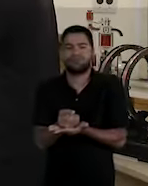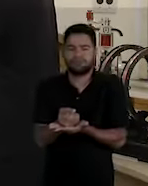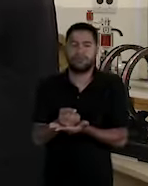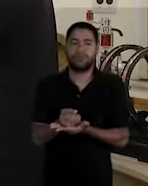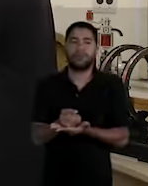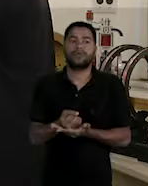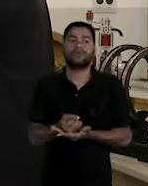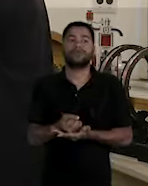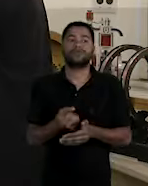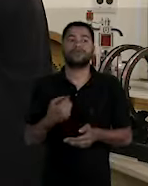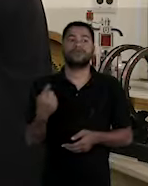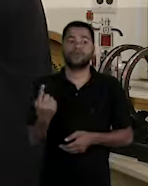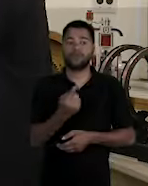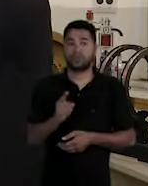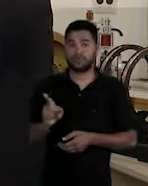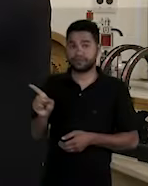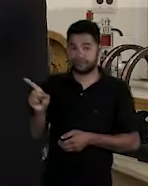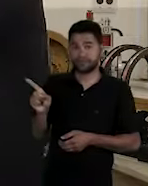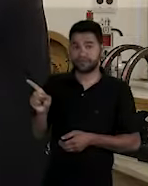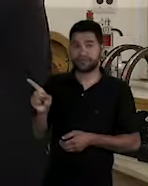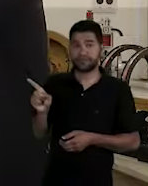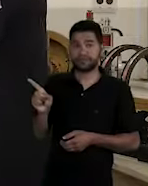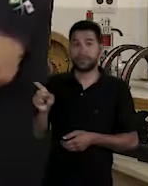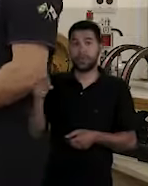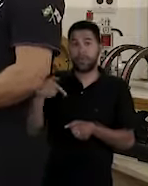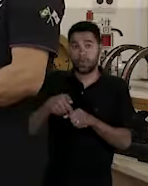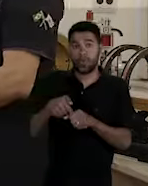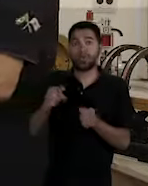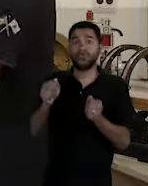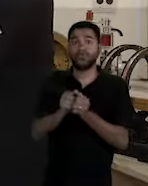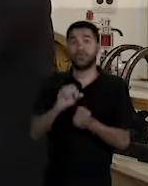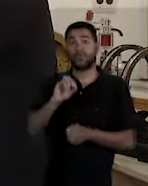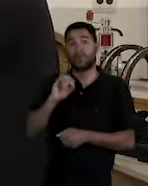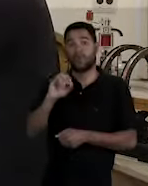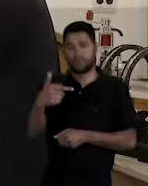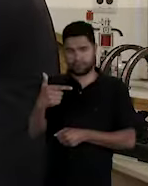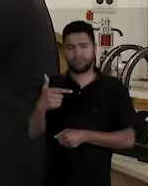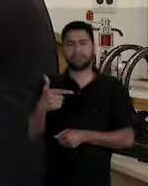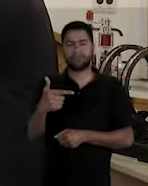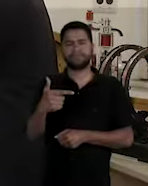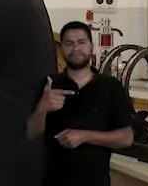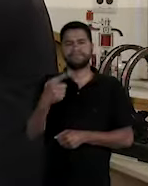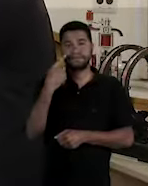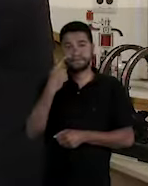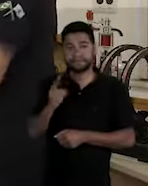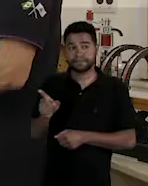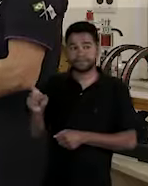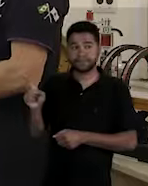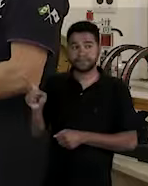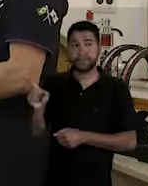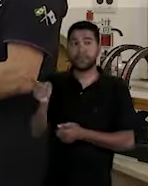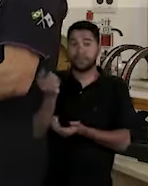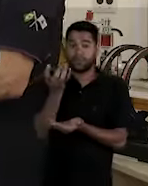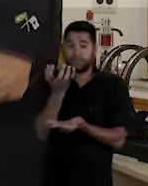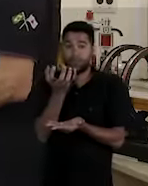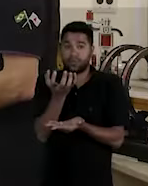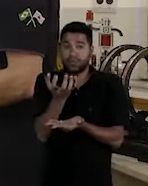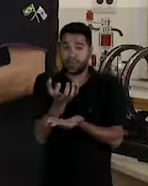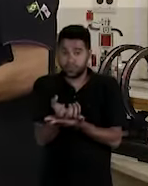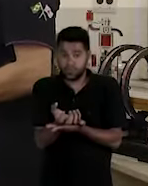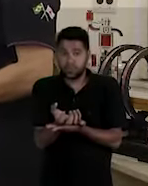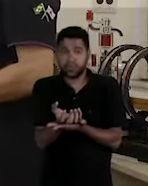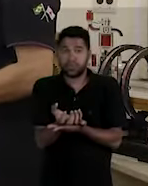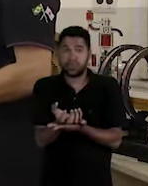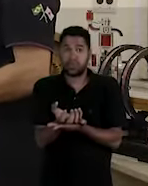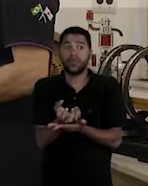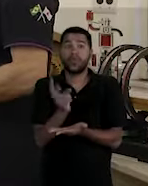nós temos aqui o combustível mais o oxigênio. Repara que a porta ali ainda está aberta. Se